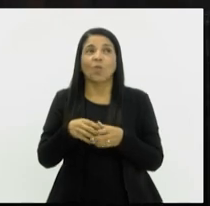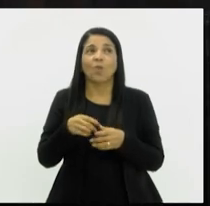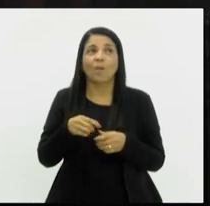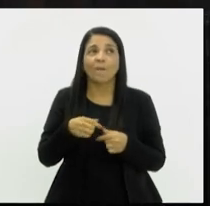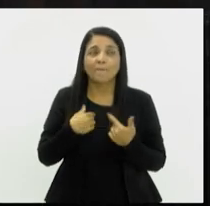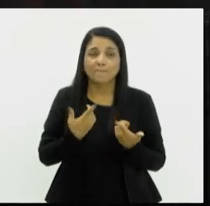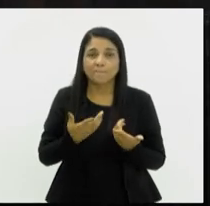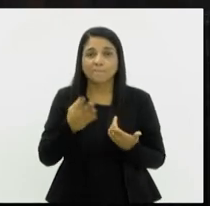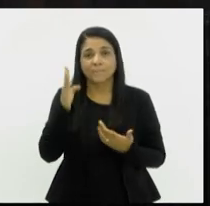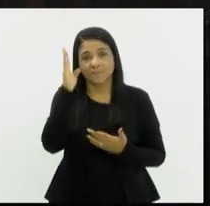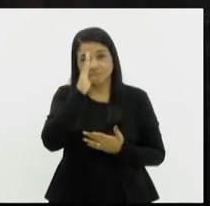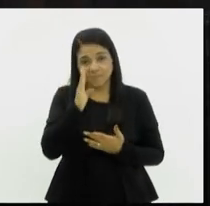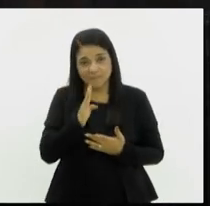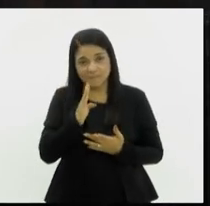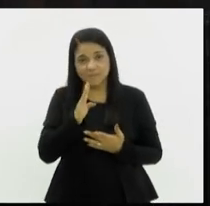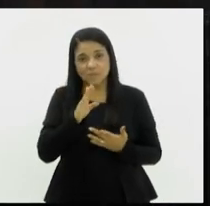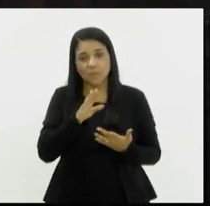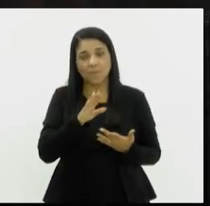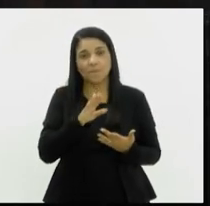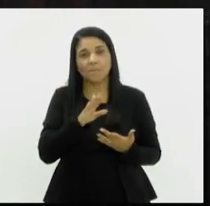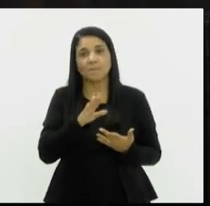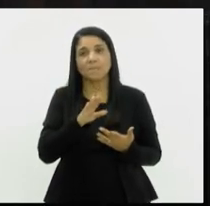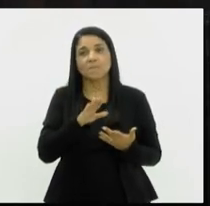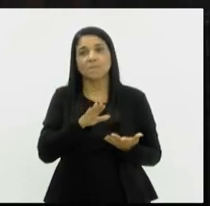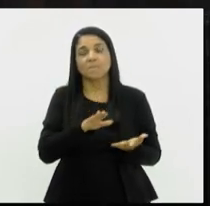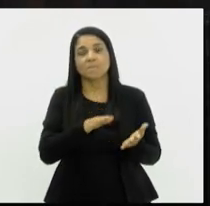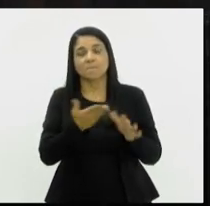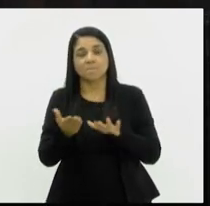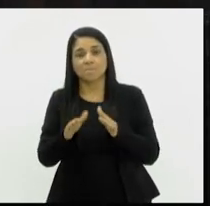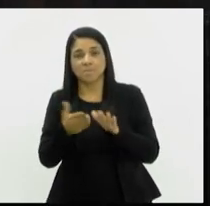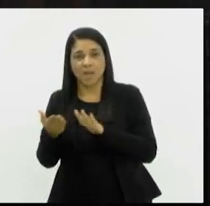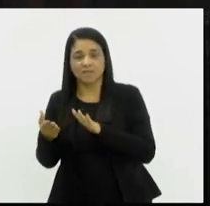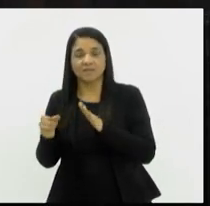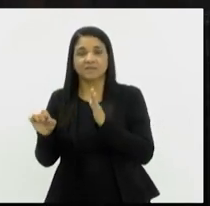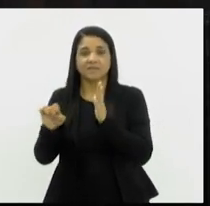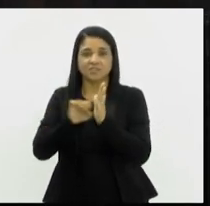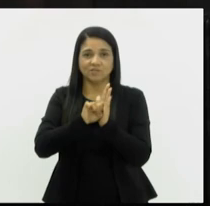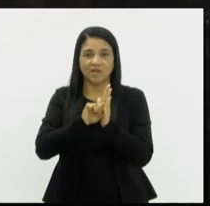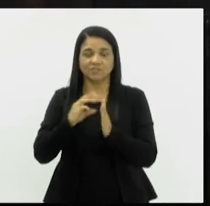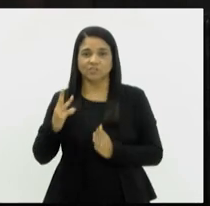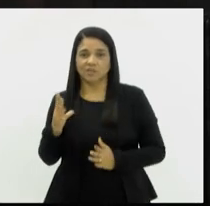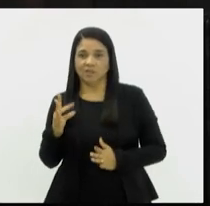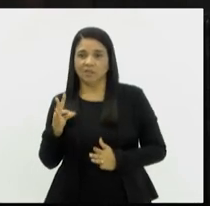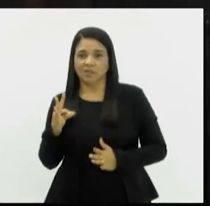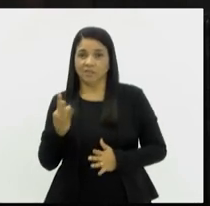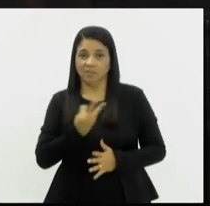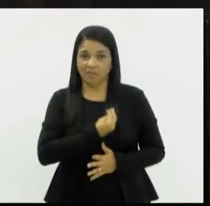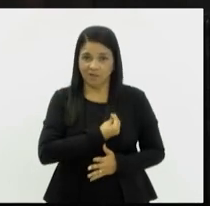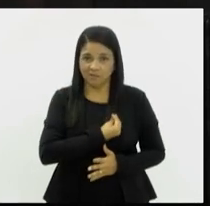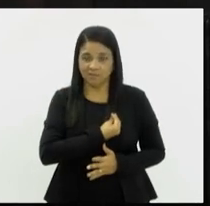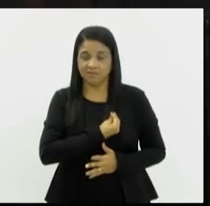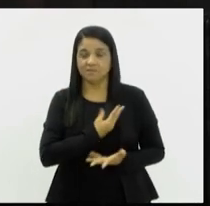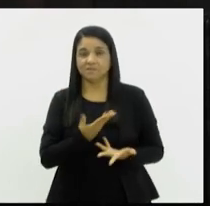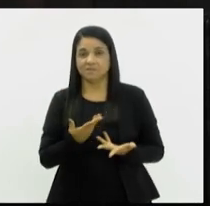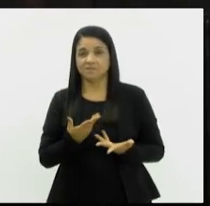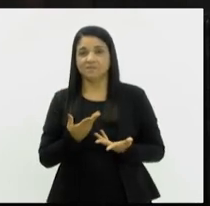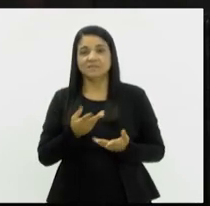que mais mata identidades trans e travestis no mundo e segue, ano após